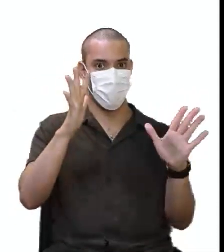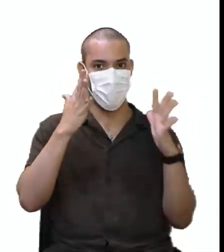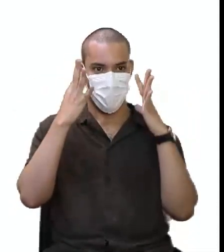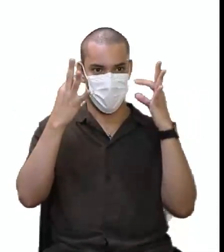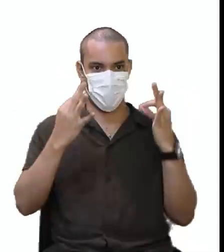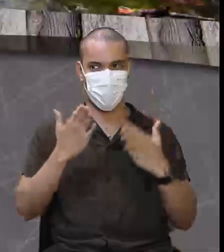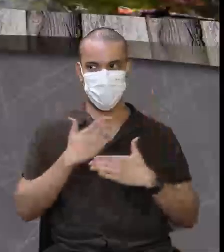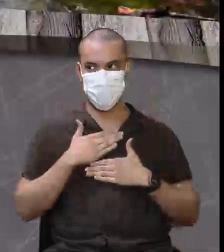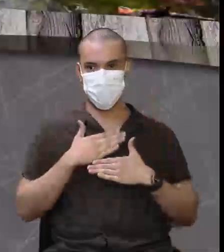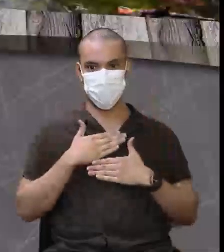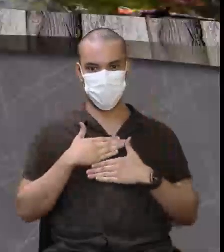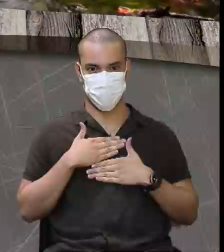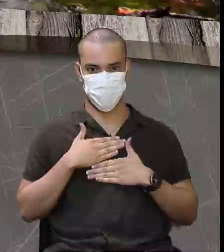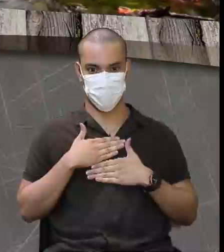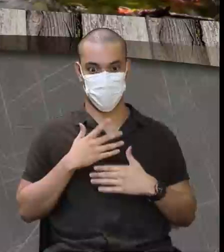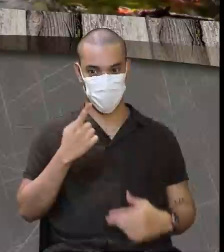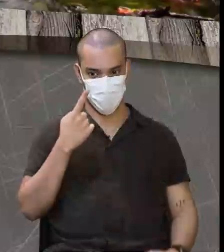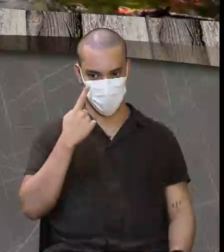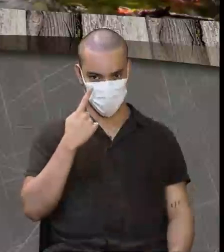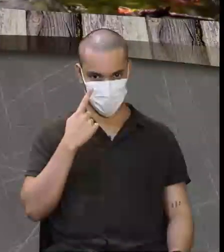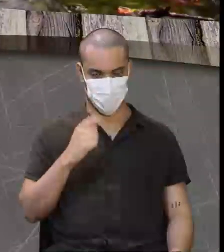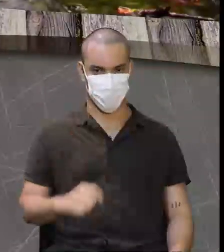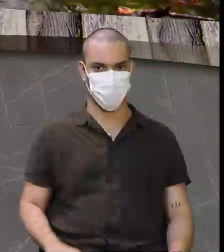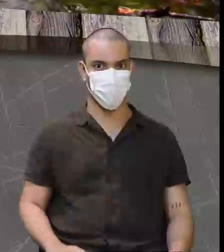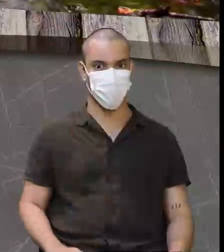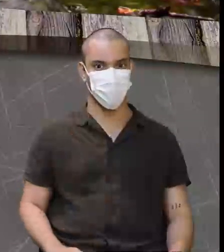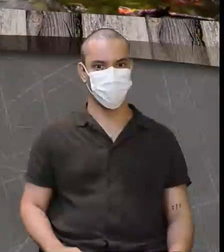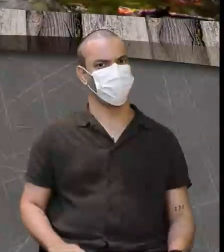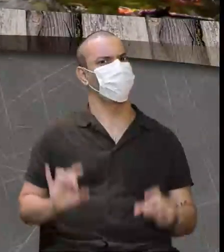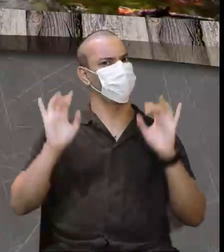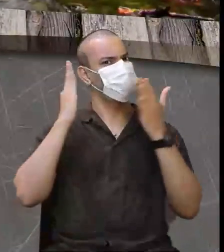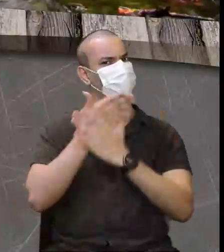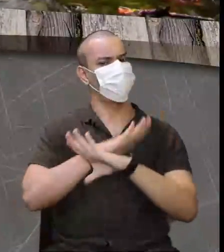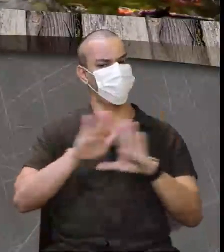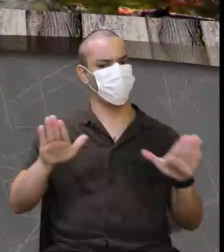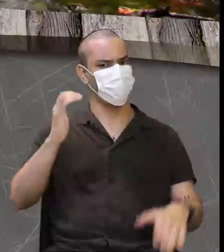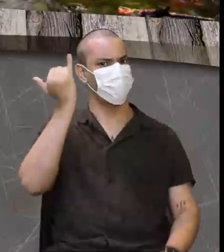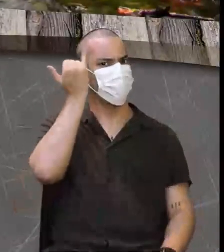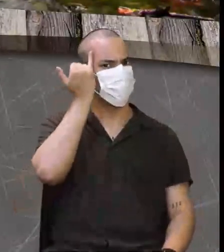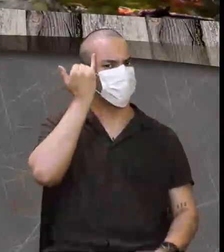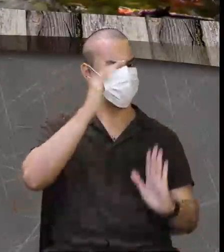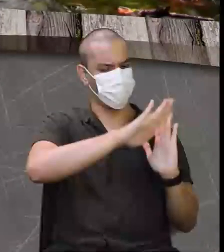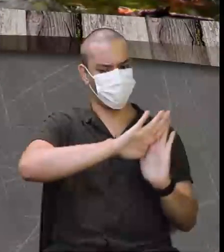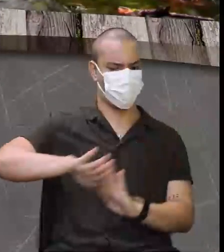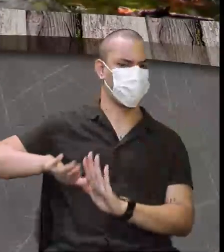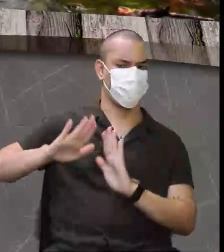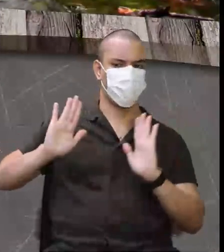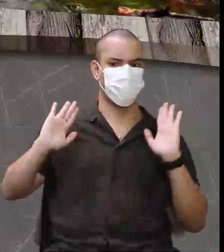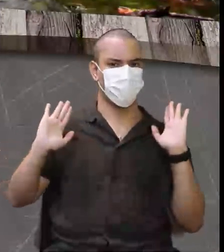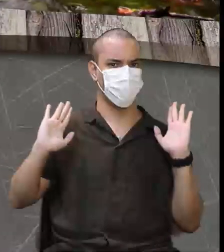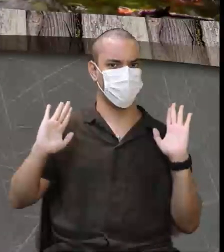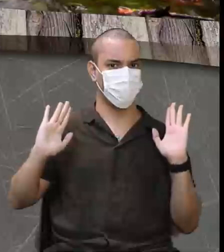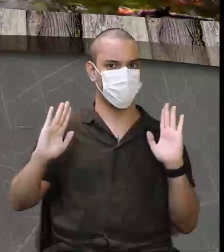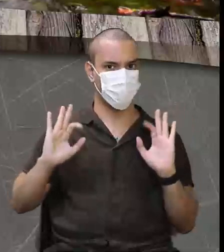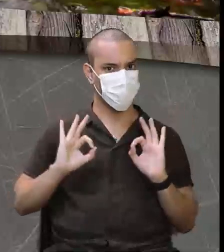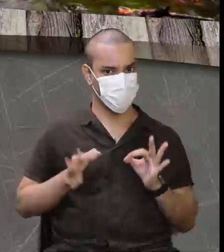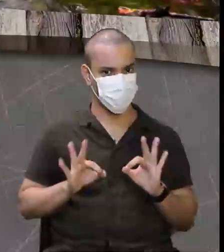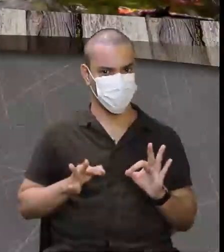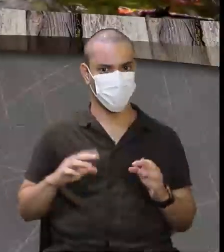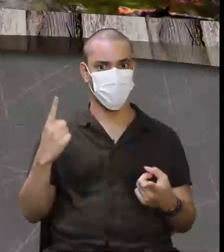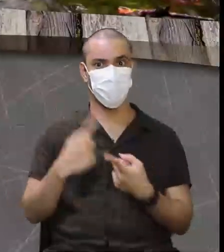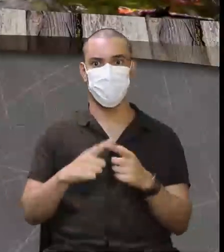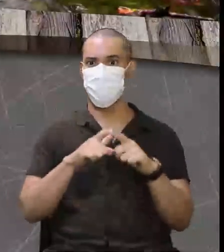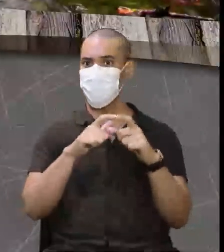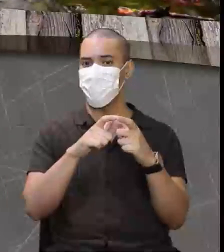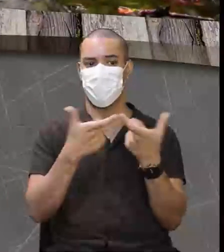agora. Olha aqui pra mim. Larga de preguiça. Deixa a preguiça de lado. A maioria